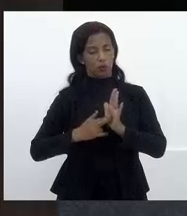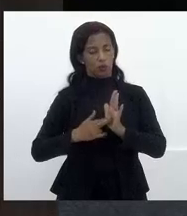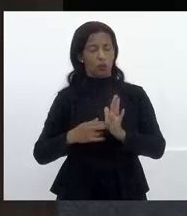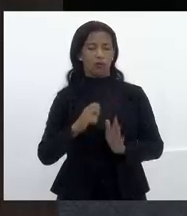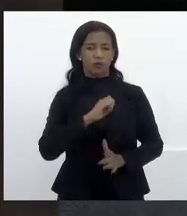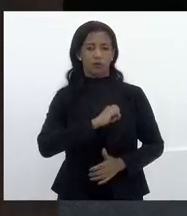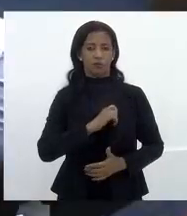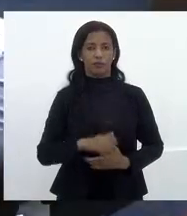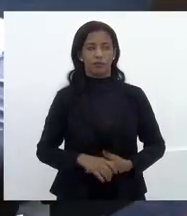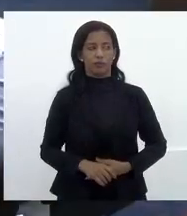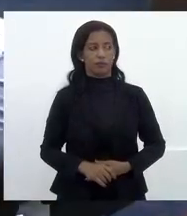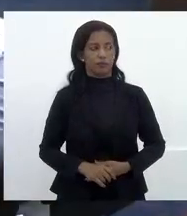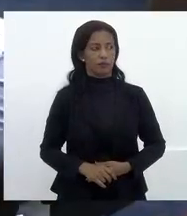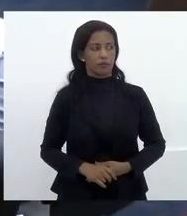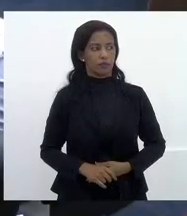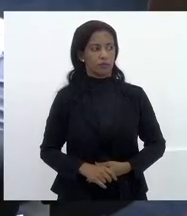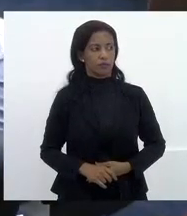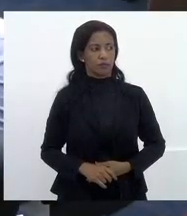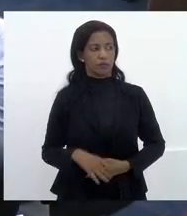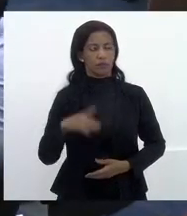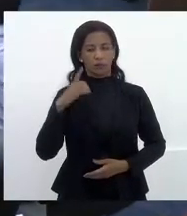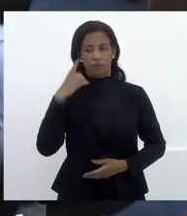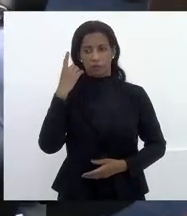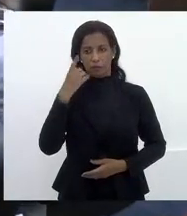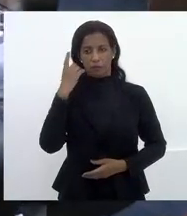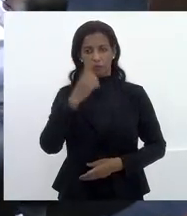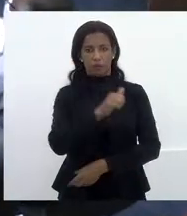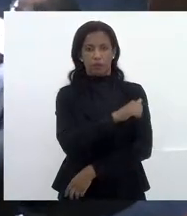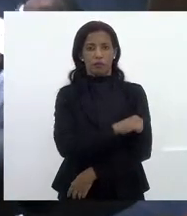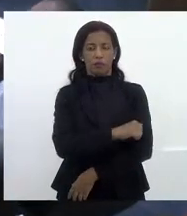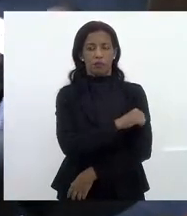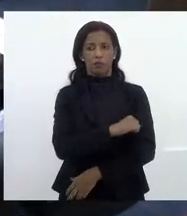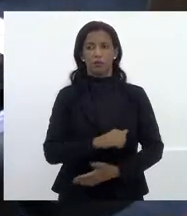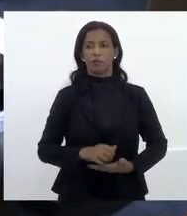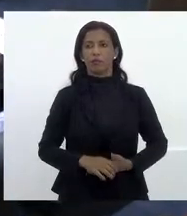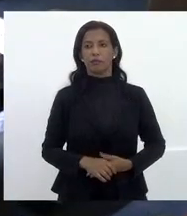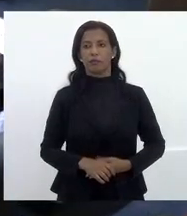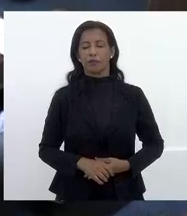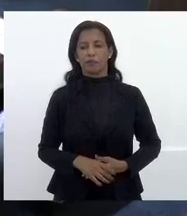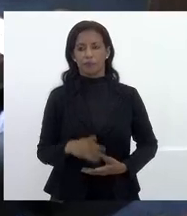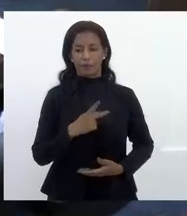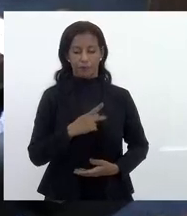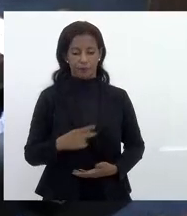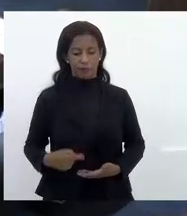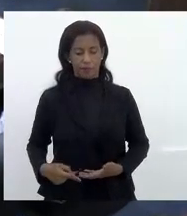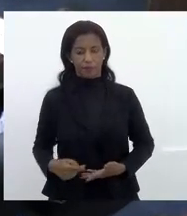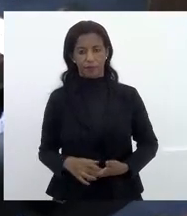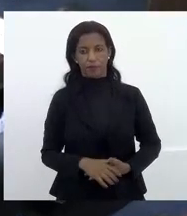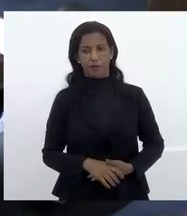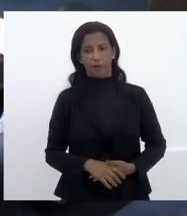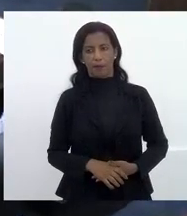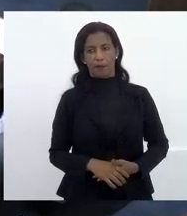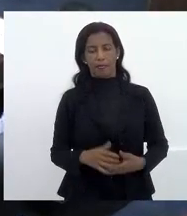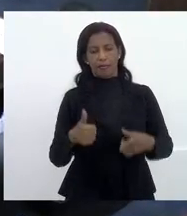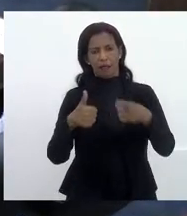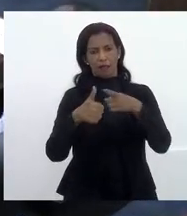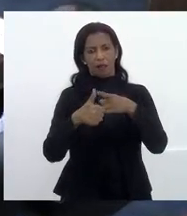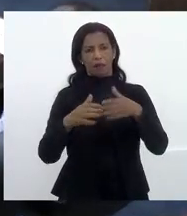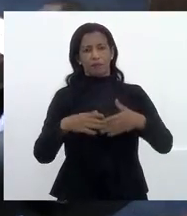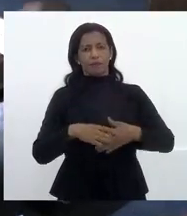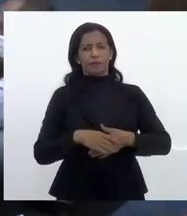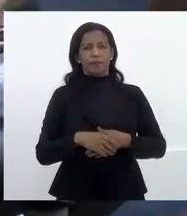recuperação fiscal deputada enfermeira Rejane o presidente é primeiro